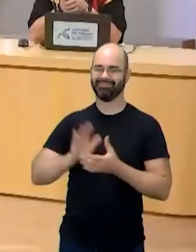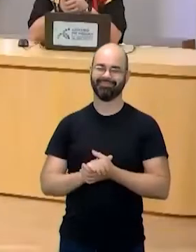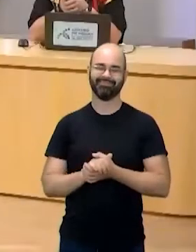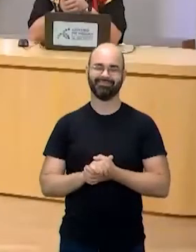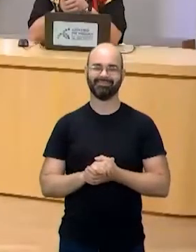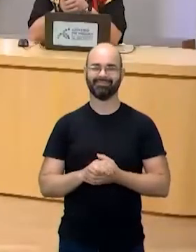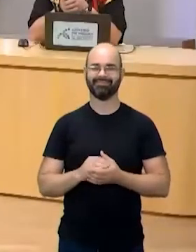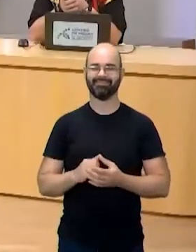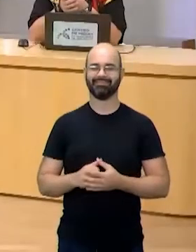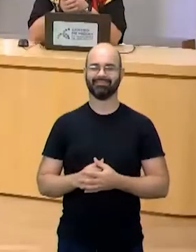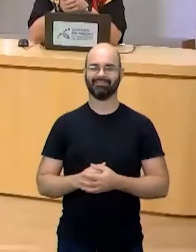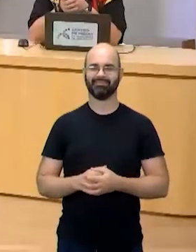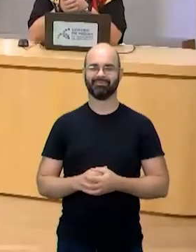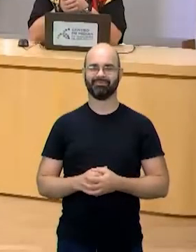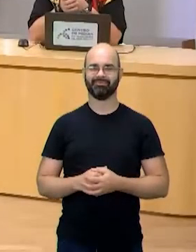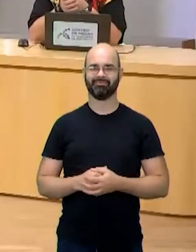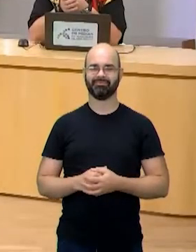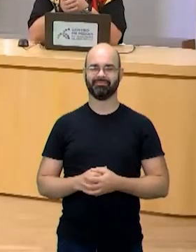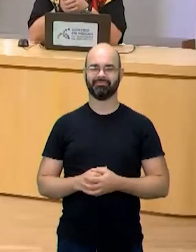cabeção.